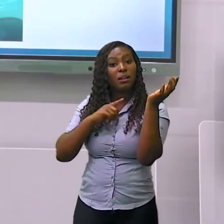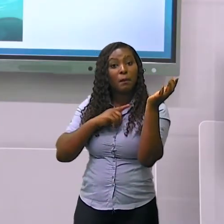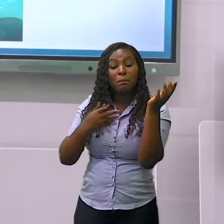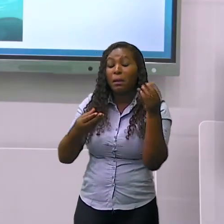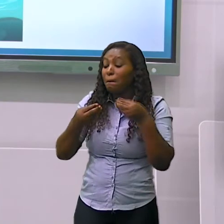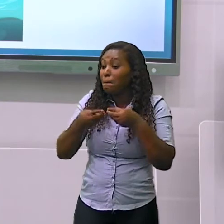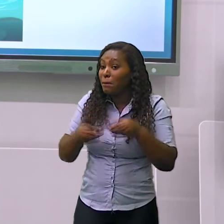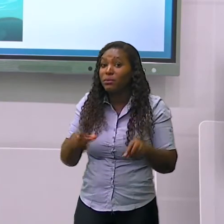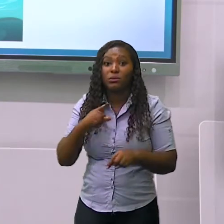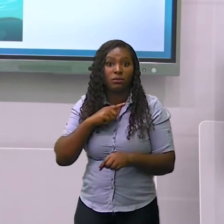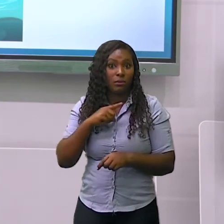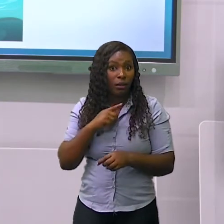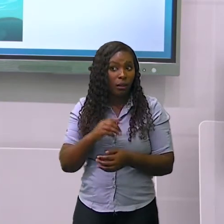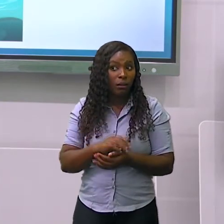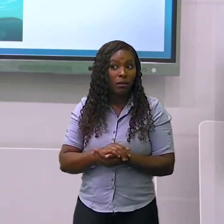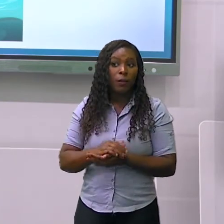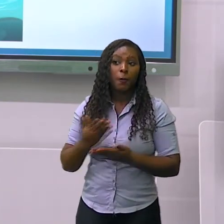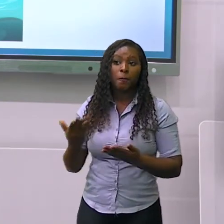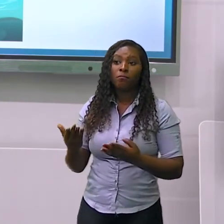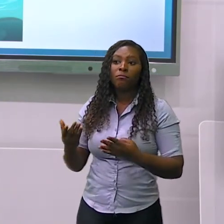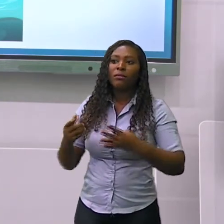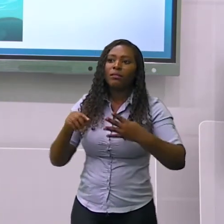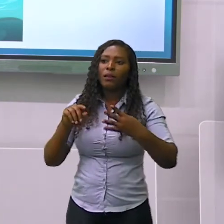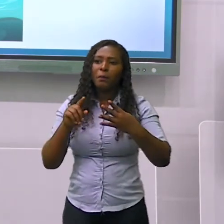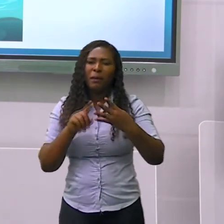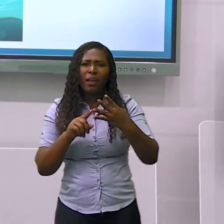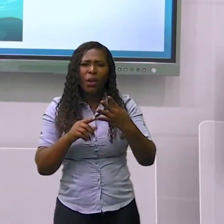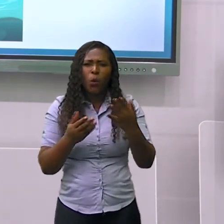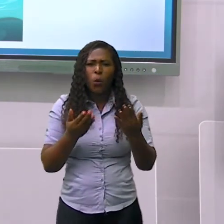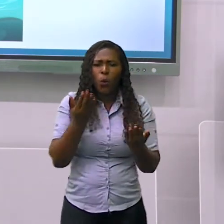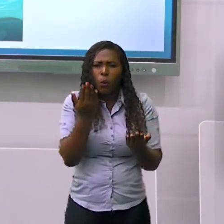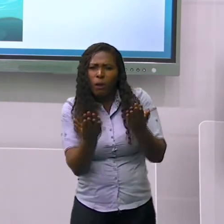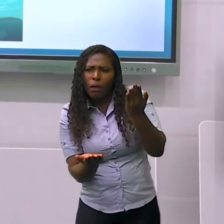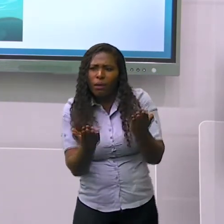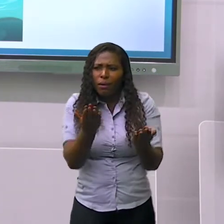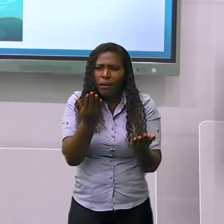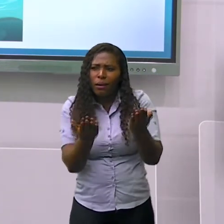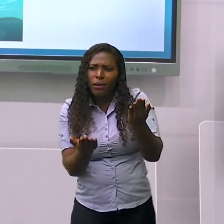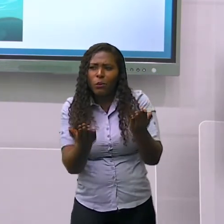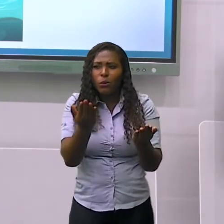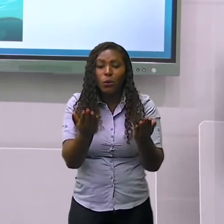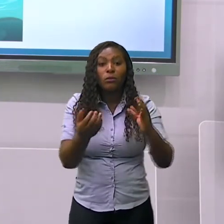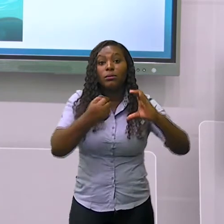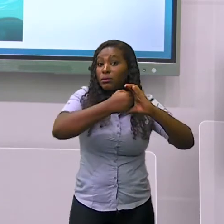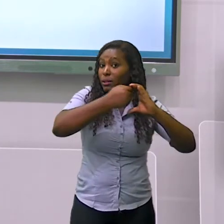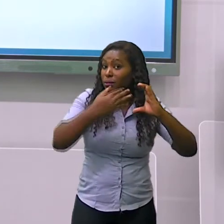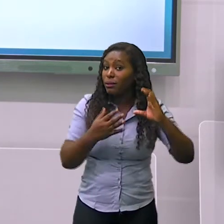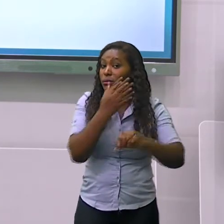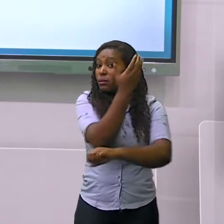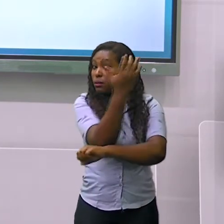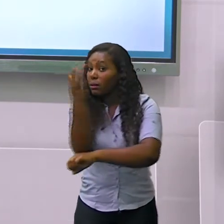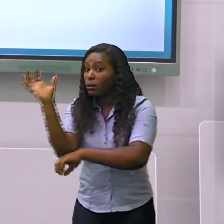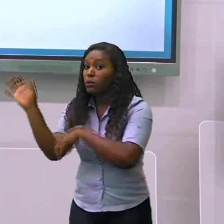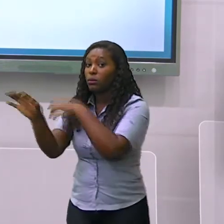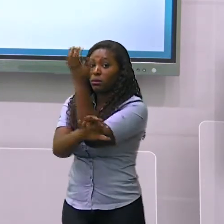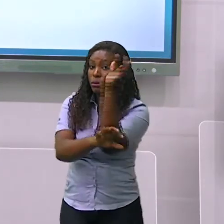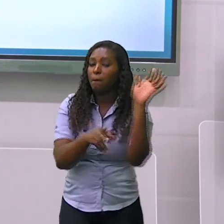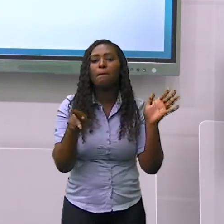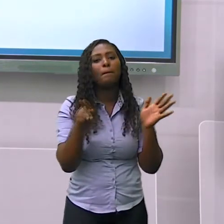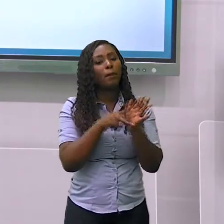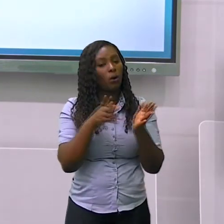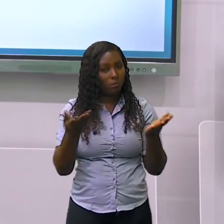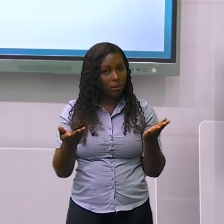mais detalhes alguns destes desafios, destes riscos. Quando